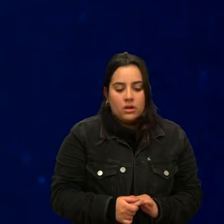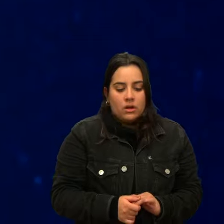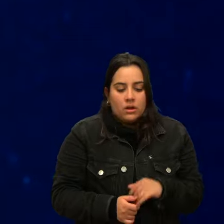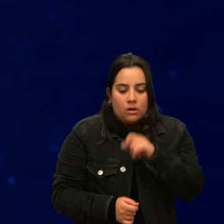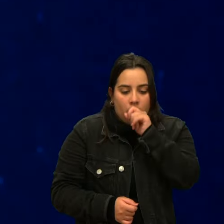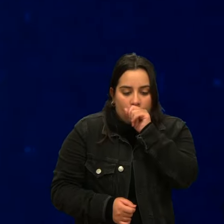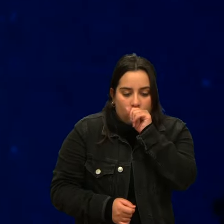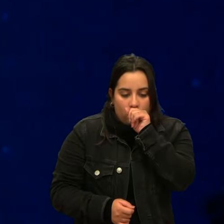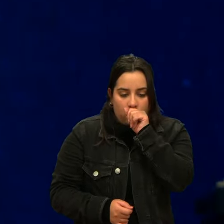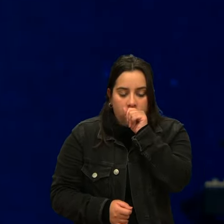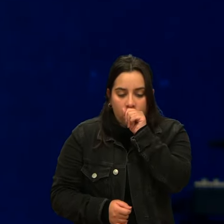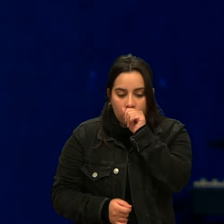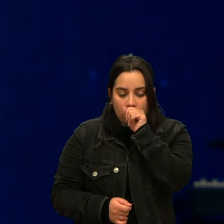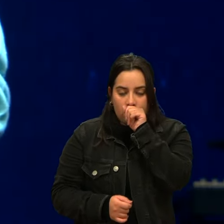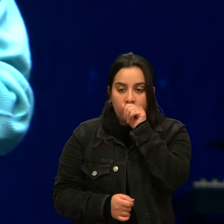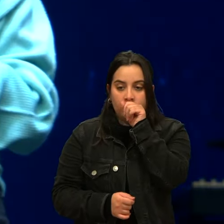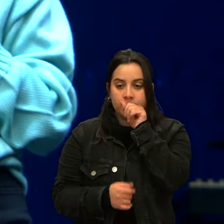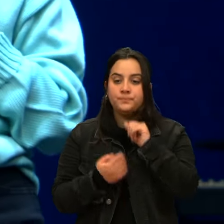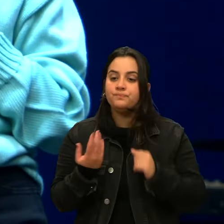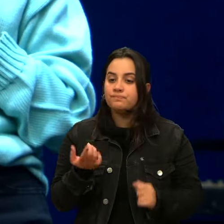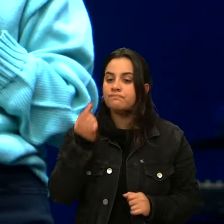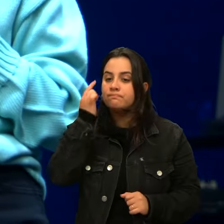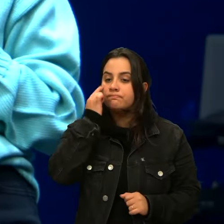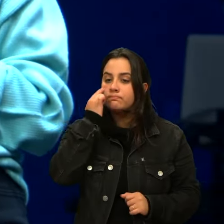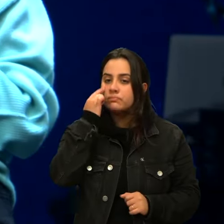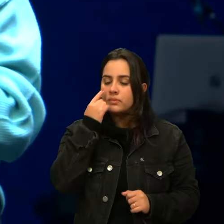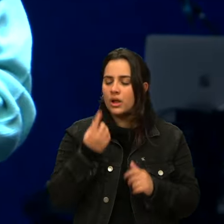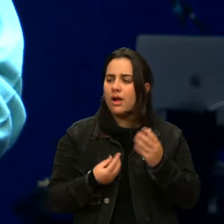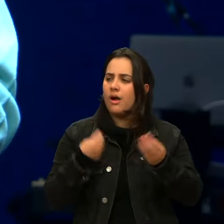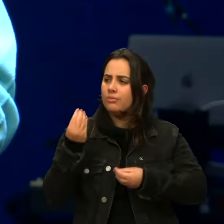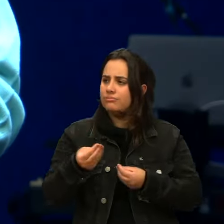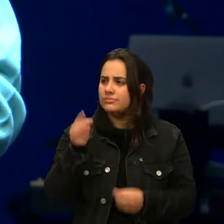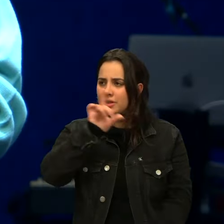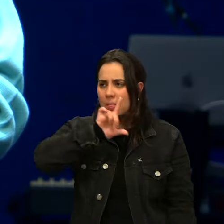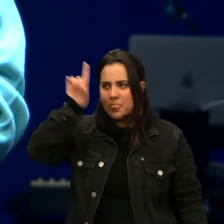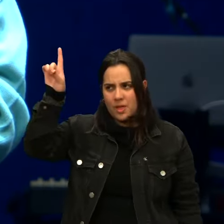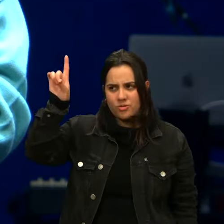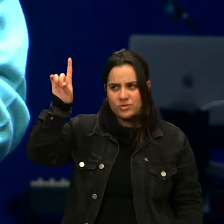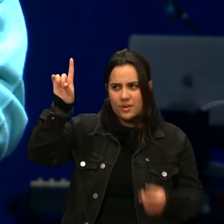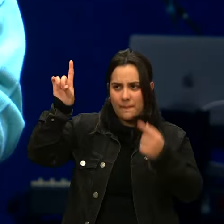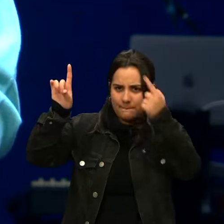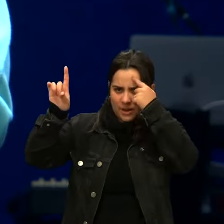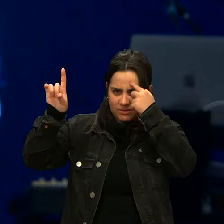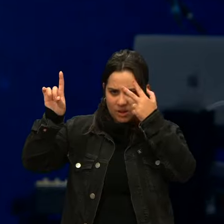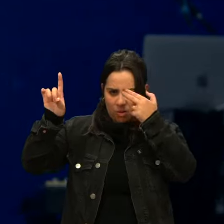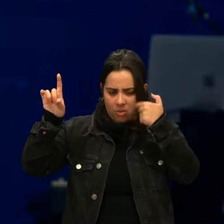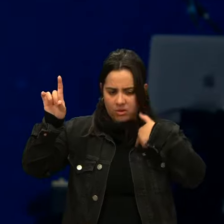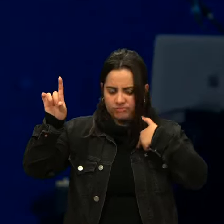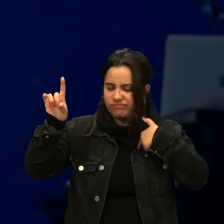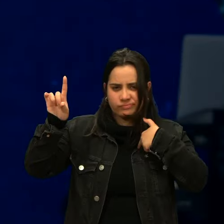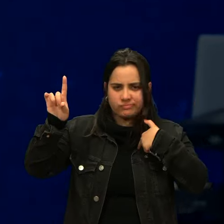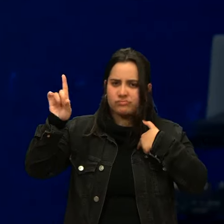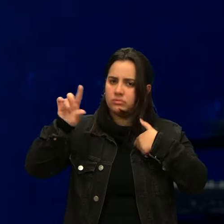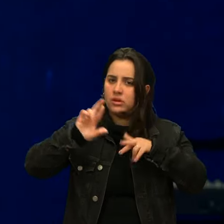na lógica do reino. Como a lógica de Deus não é igual à nossa. Pensa aí comigo, né? Você é jovem, você